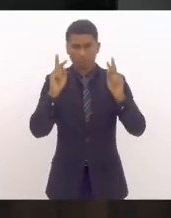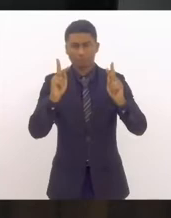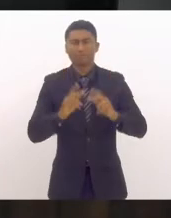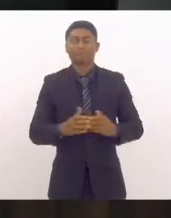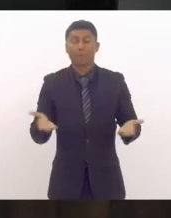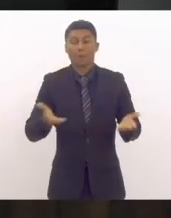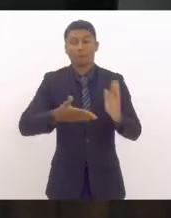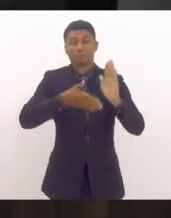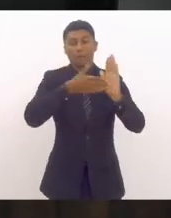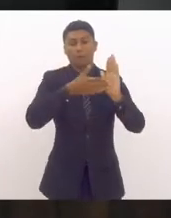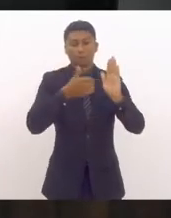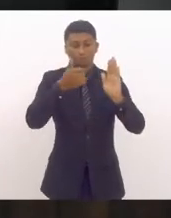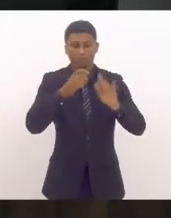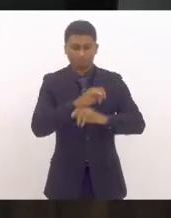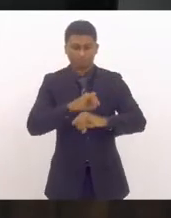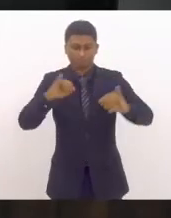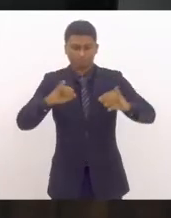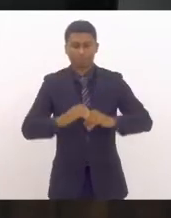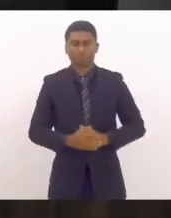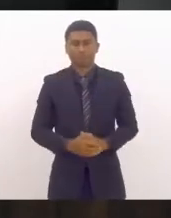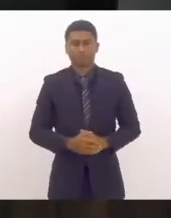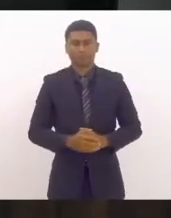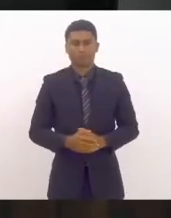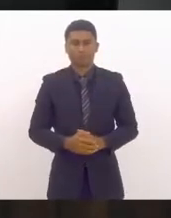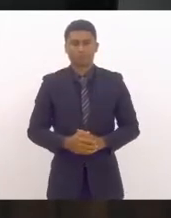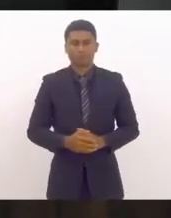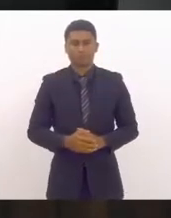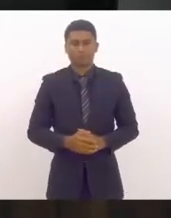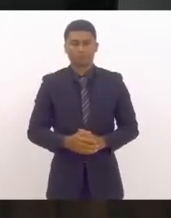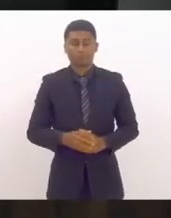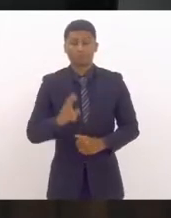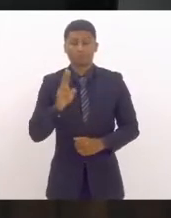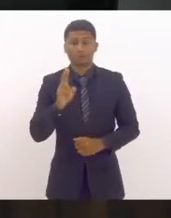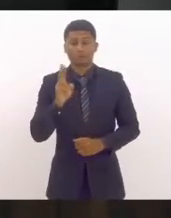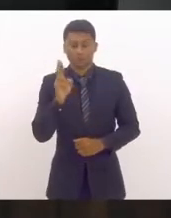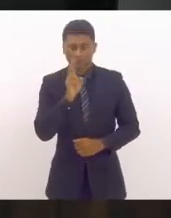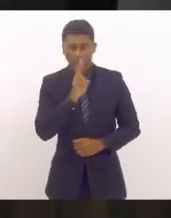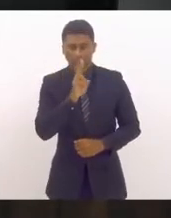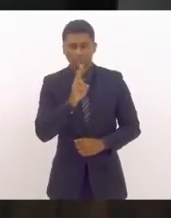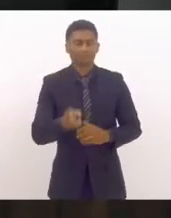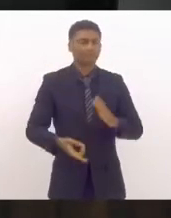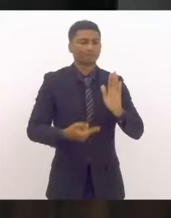Vamos à pauta. Anuncio, em regime de urgência,